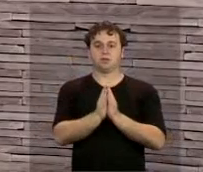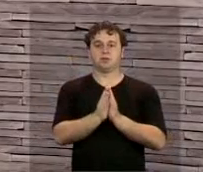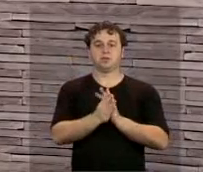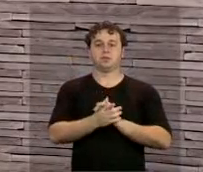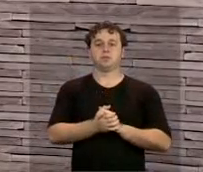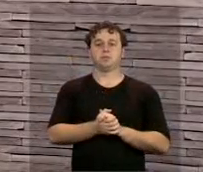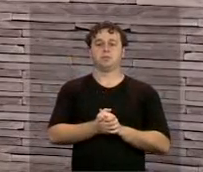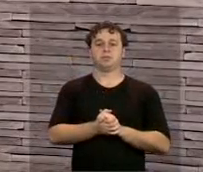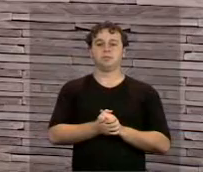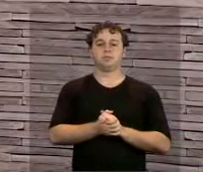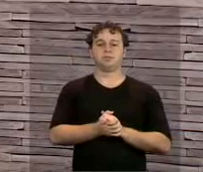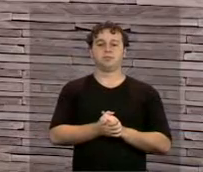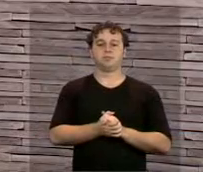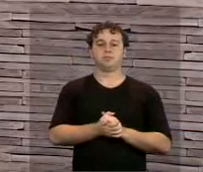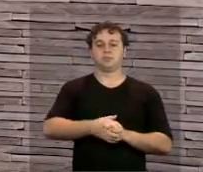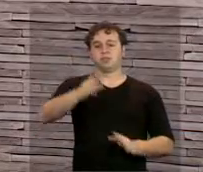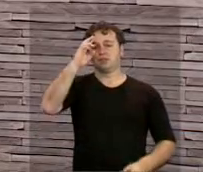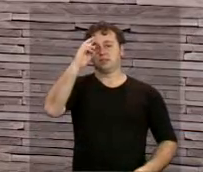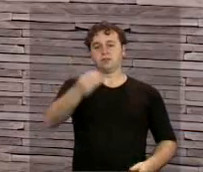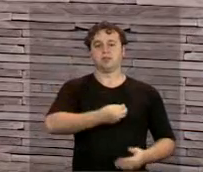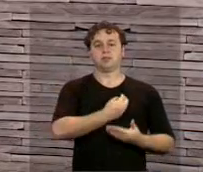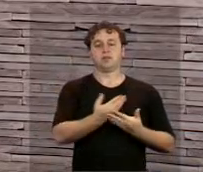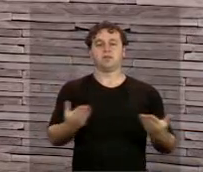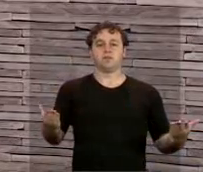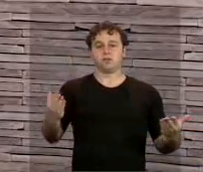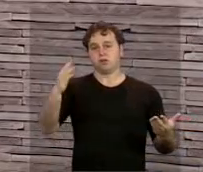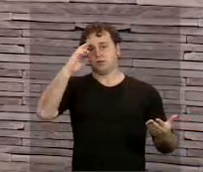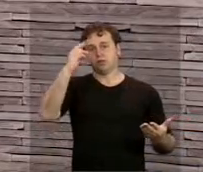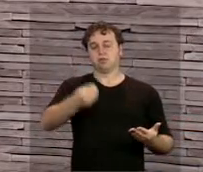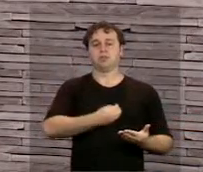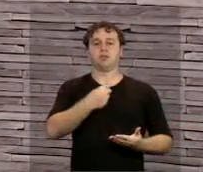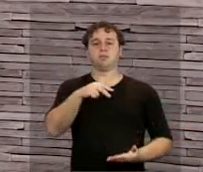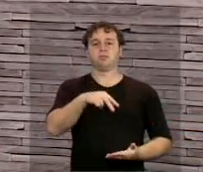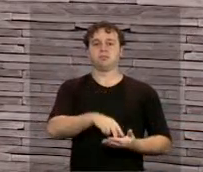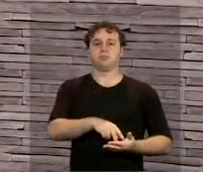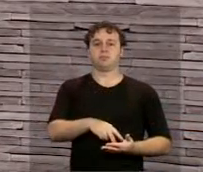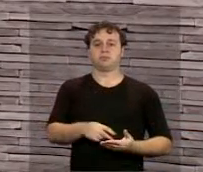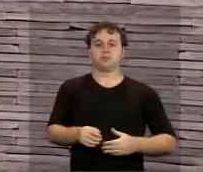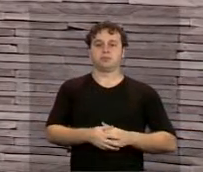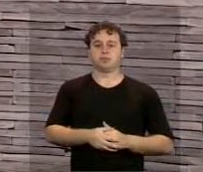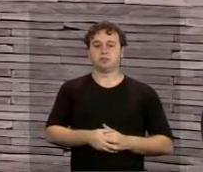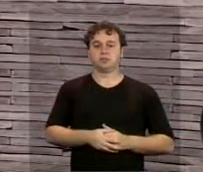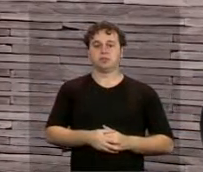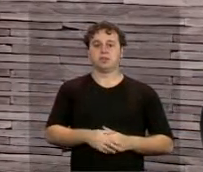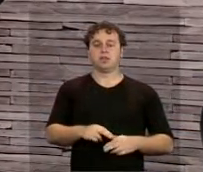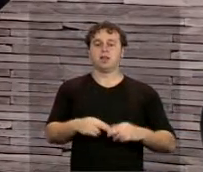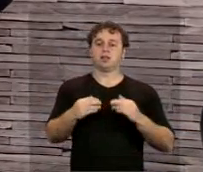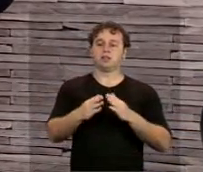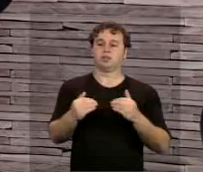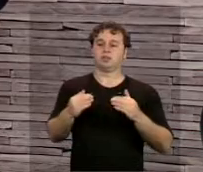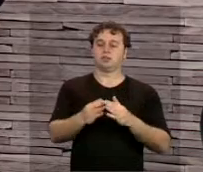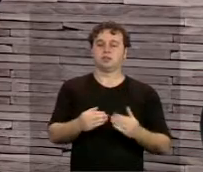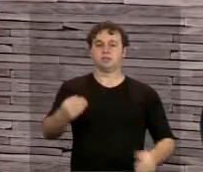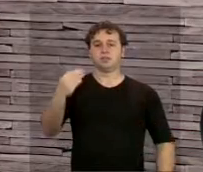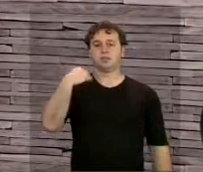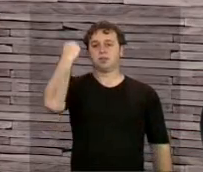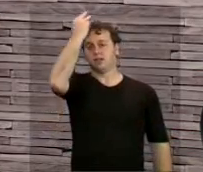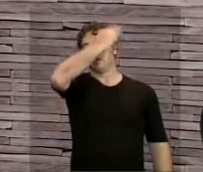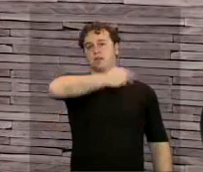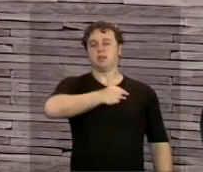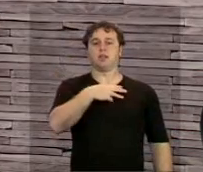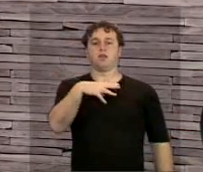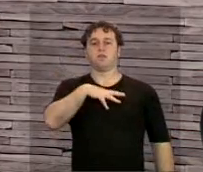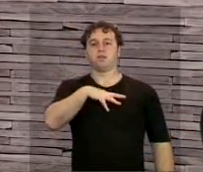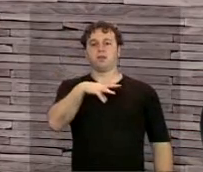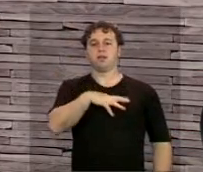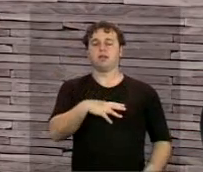Cristo. Amém. O Senhor esteja convosco, Ele está no meio de nós. Por intercessão de Nossa Senhora de